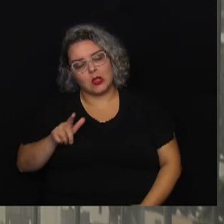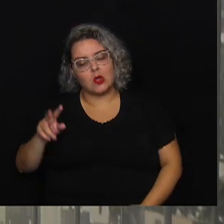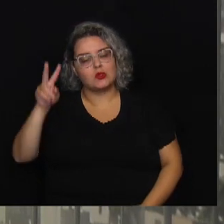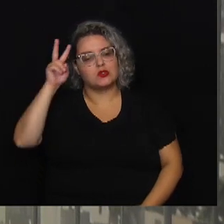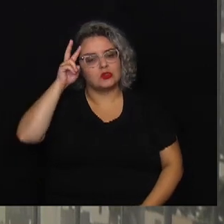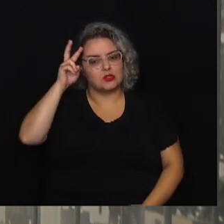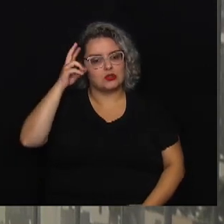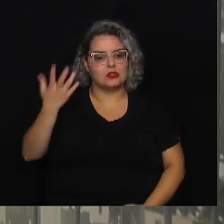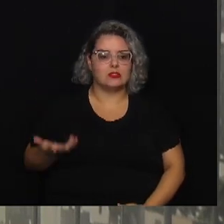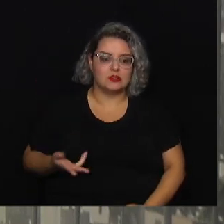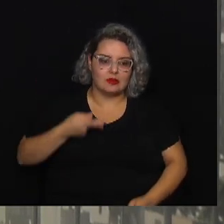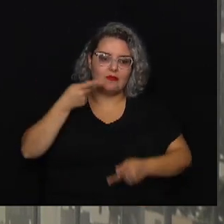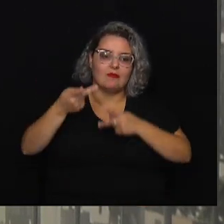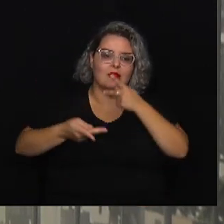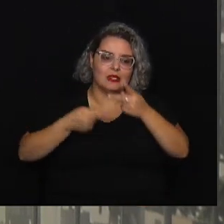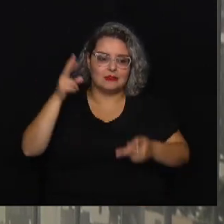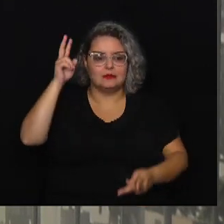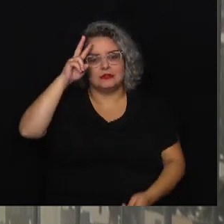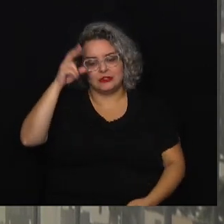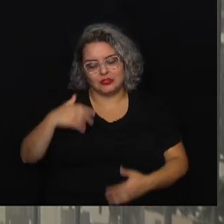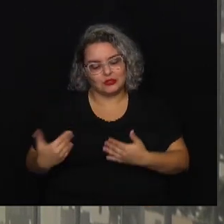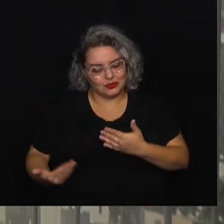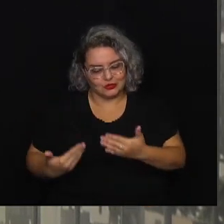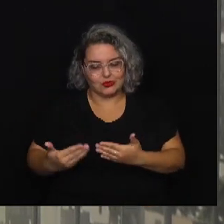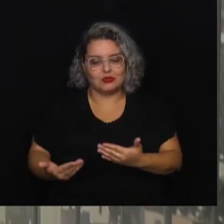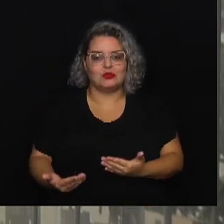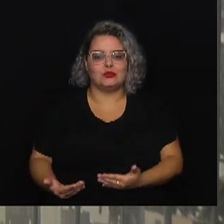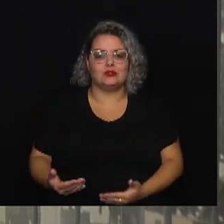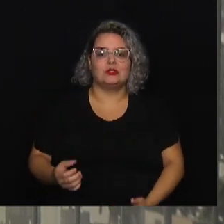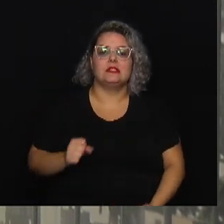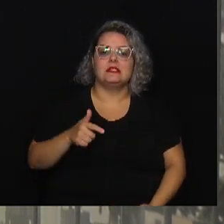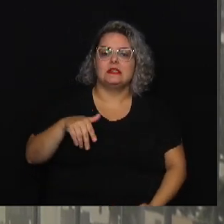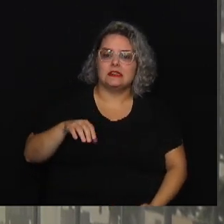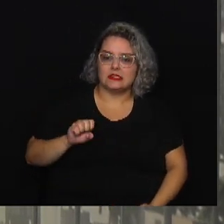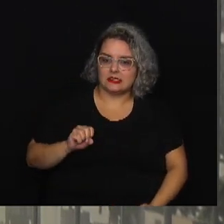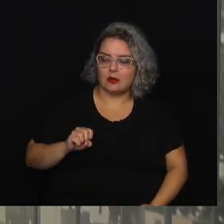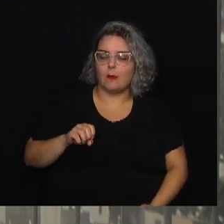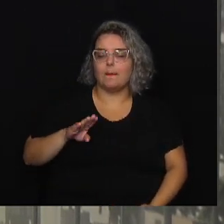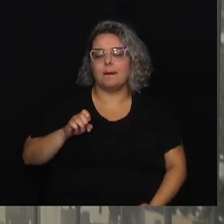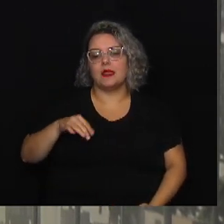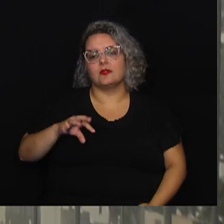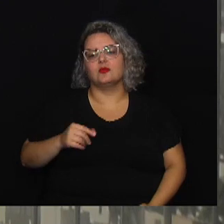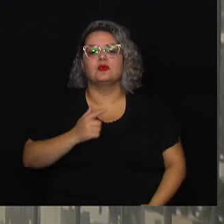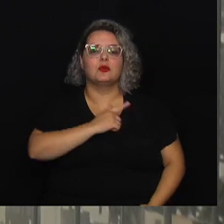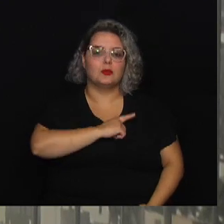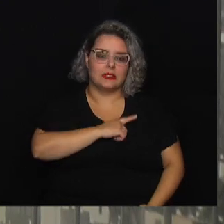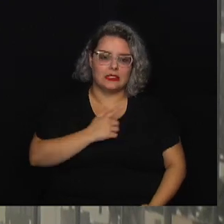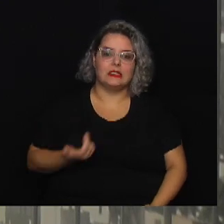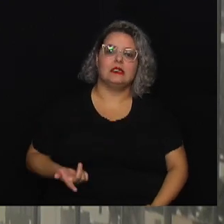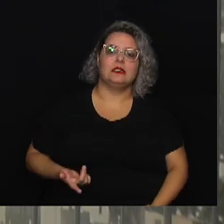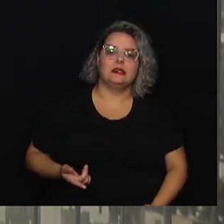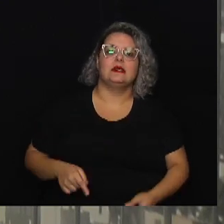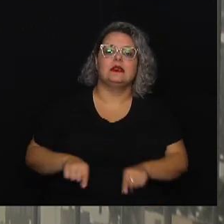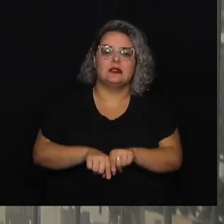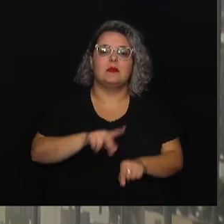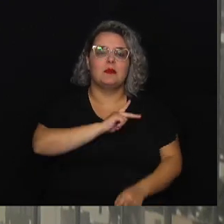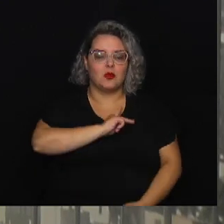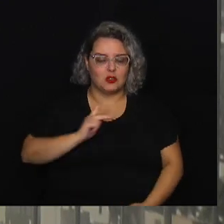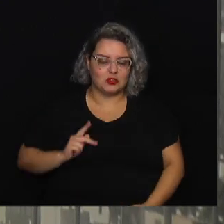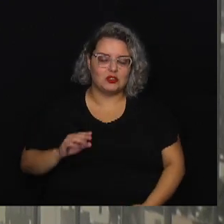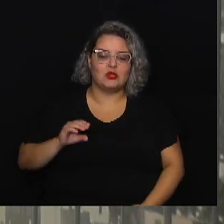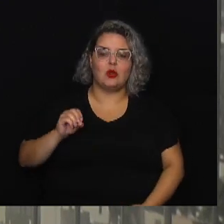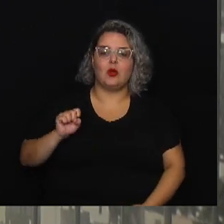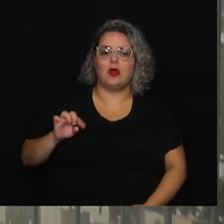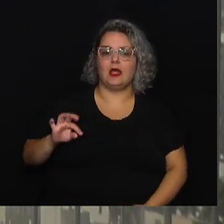gente conta a história desta partida entre São Bento e Guarani e também a história entre Ponte Preta e